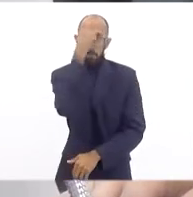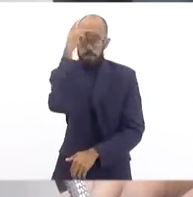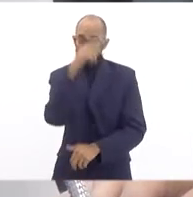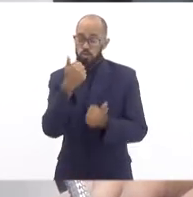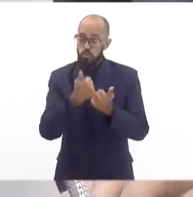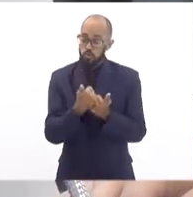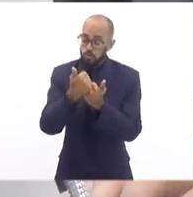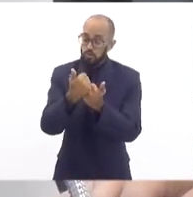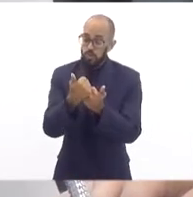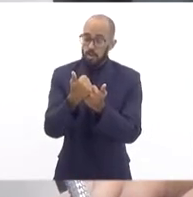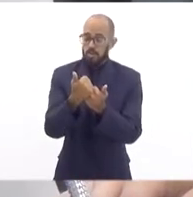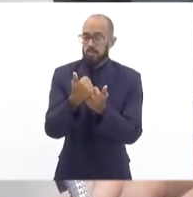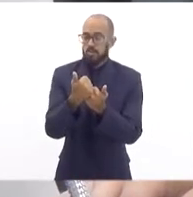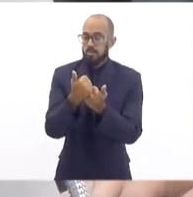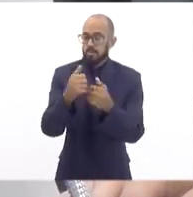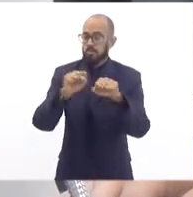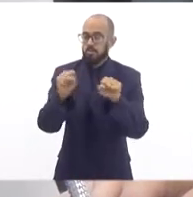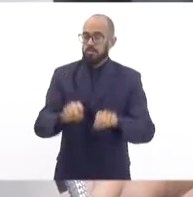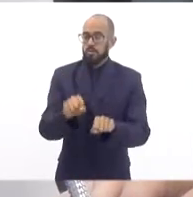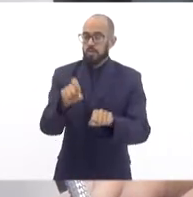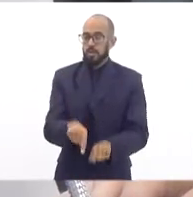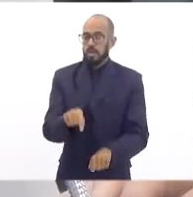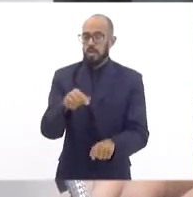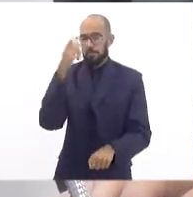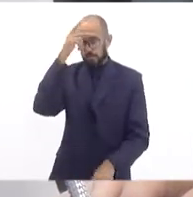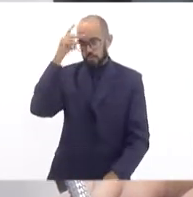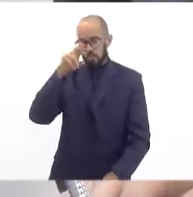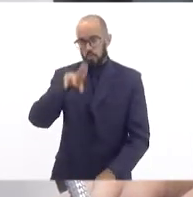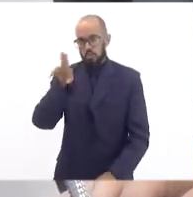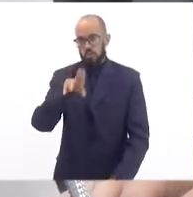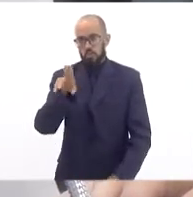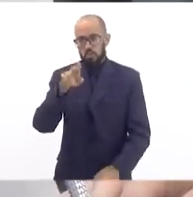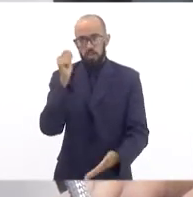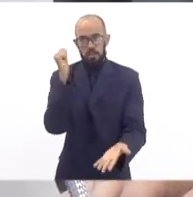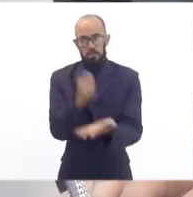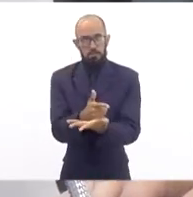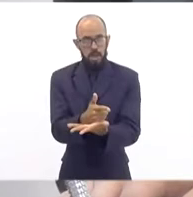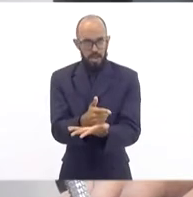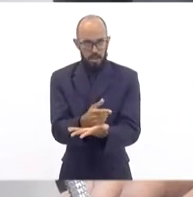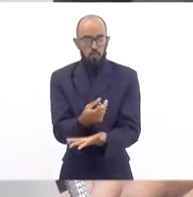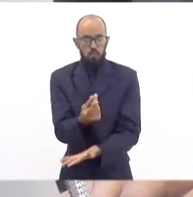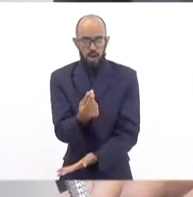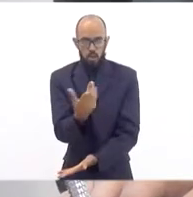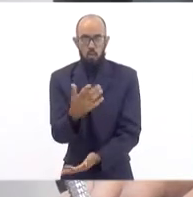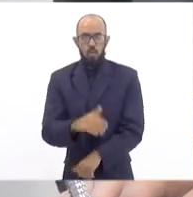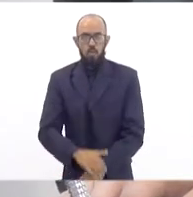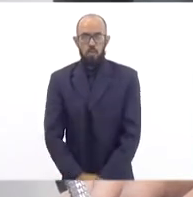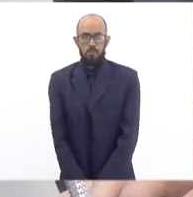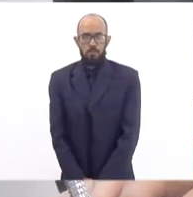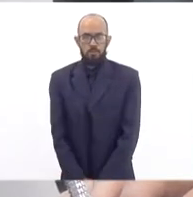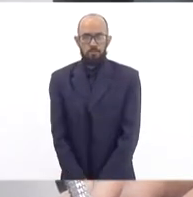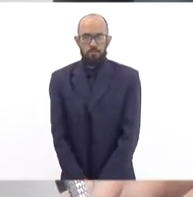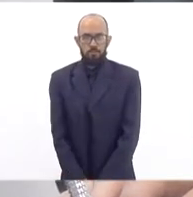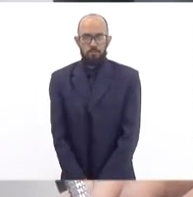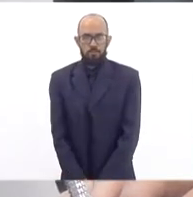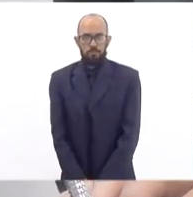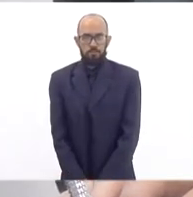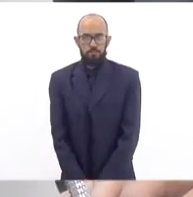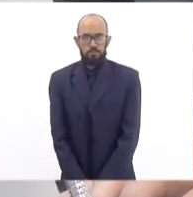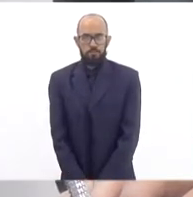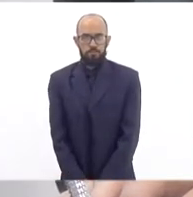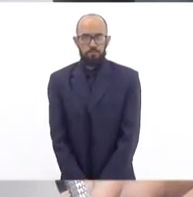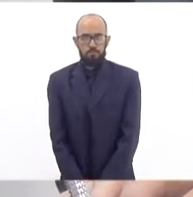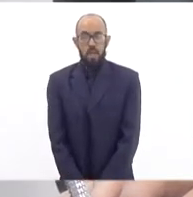a Supervia, que é o passageiro e que paga a bola cheia. A tarifa cheia sustenta o